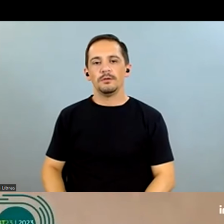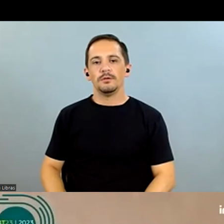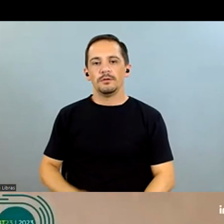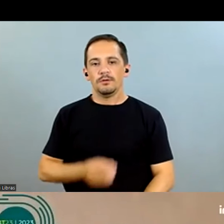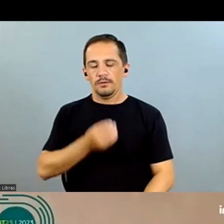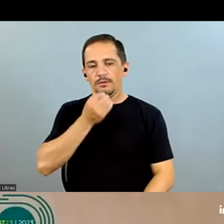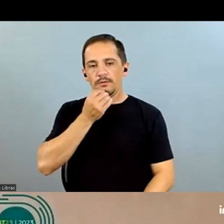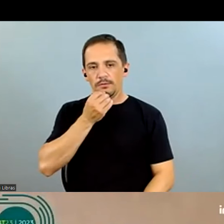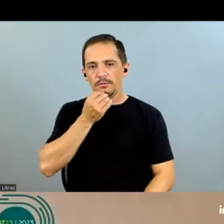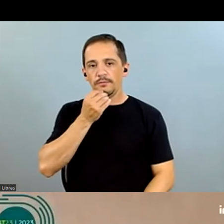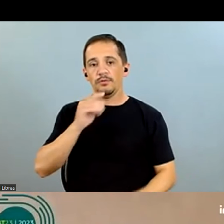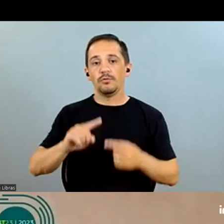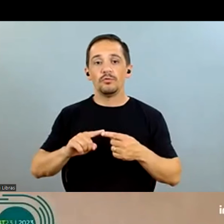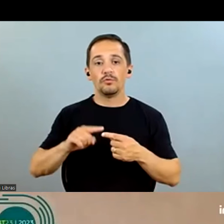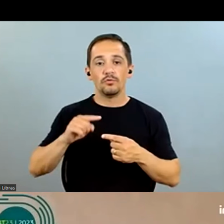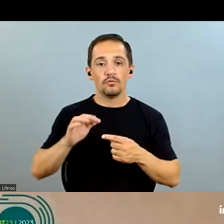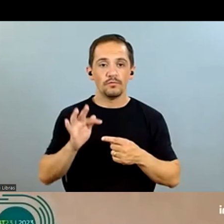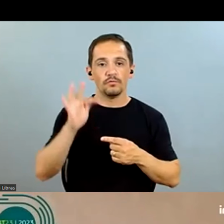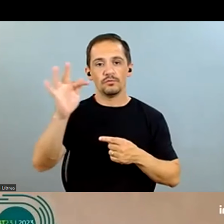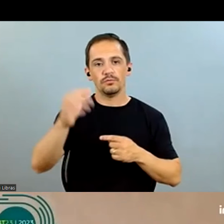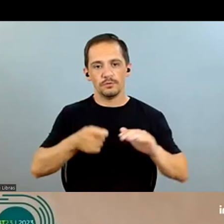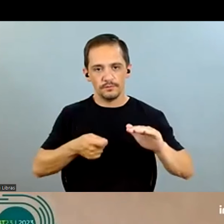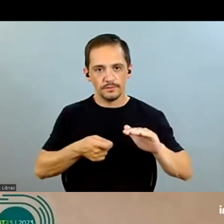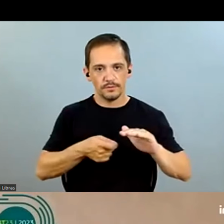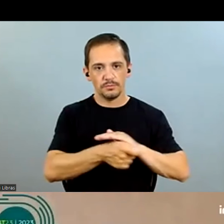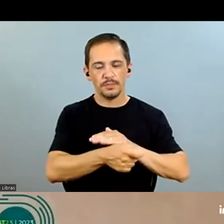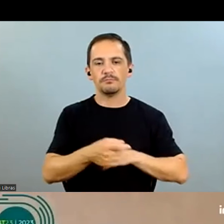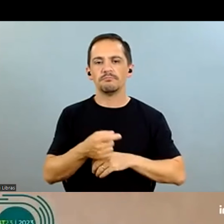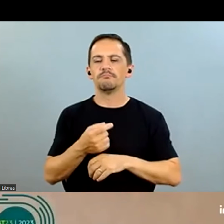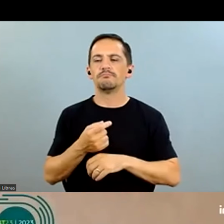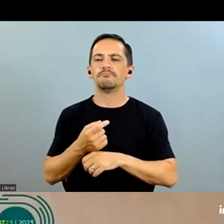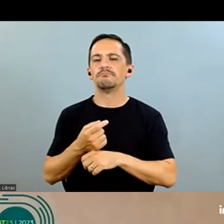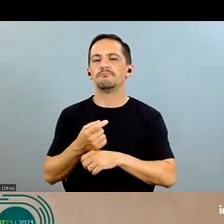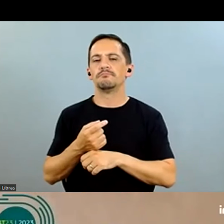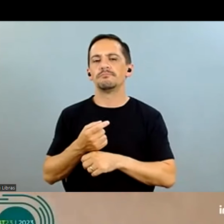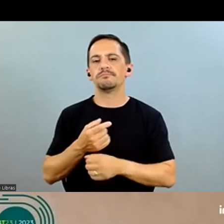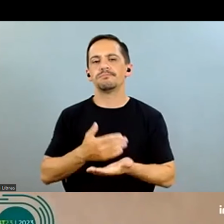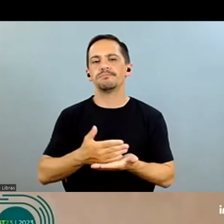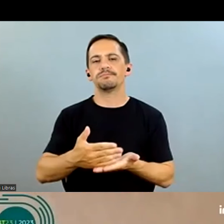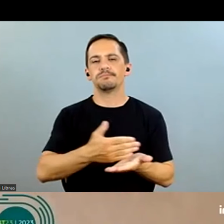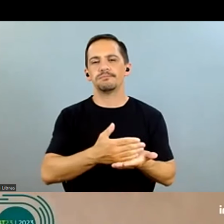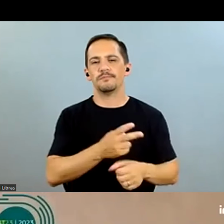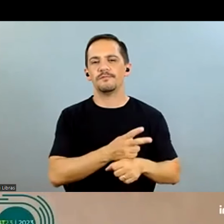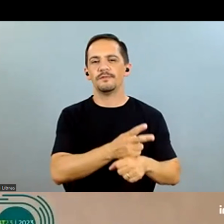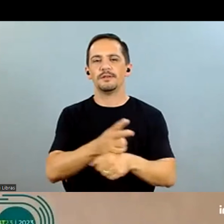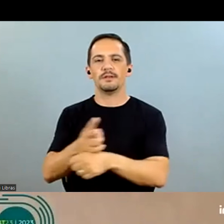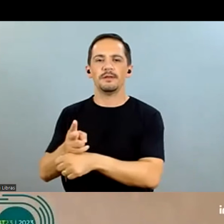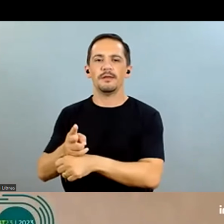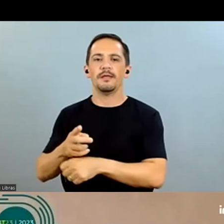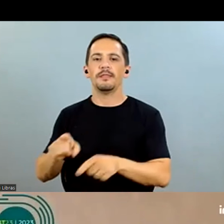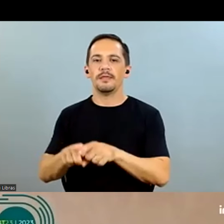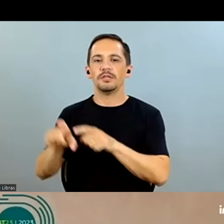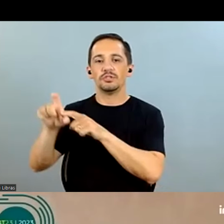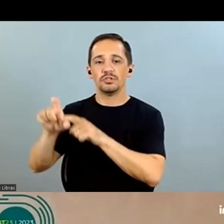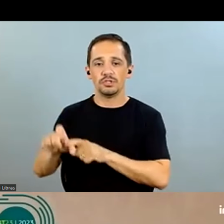investimentos uma das alternativas de financiamento para os projetos além de mercado de dívida tem também o mercado de equity